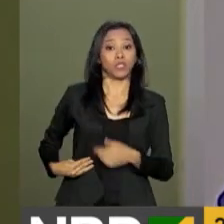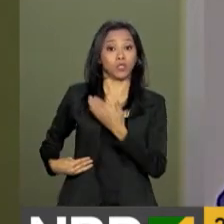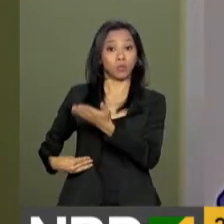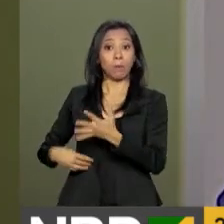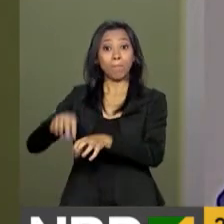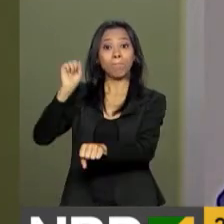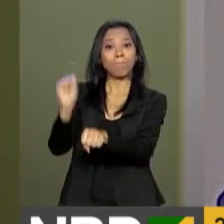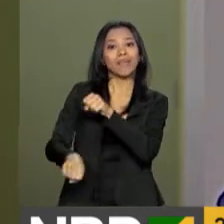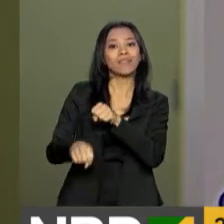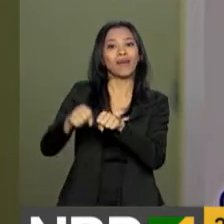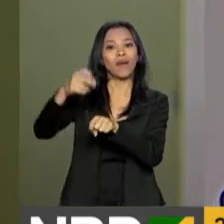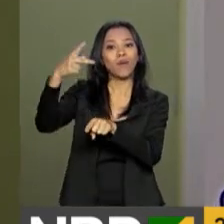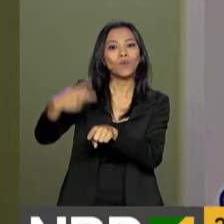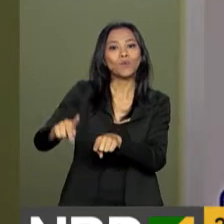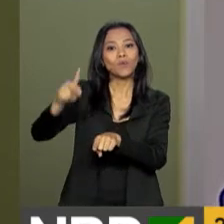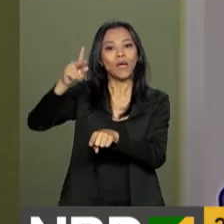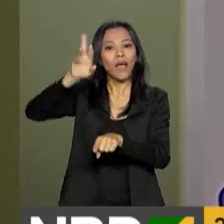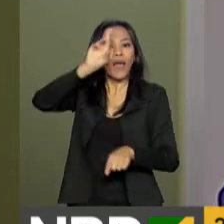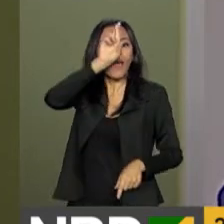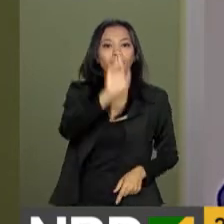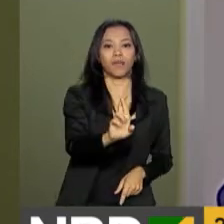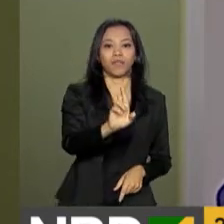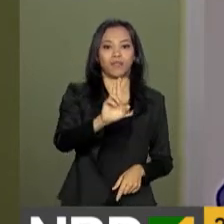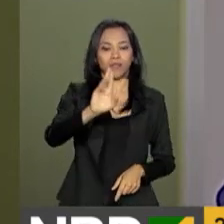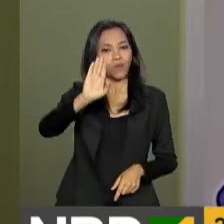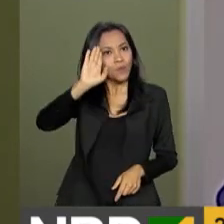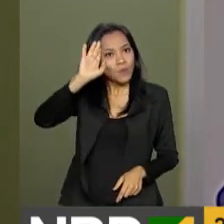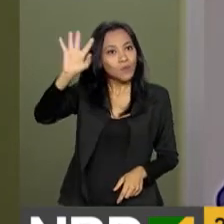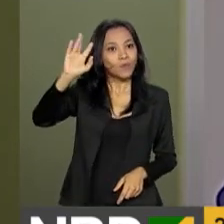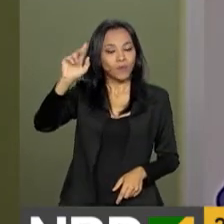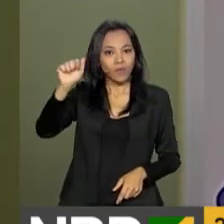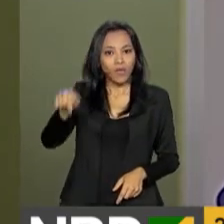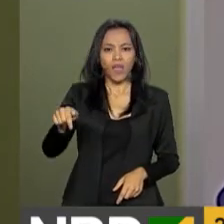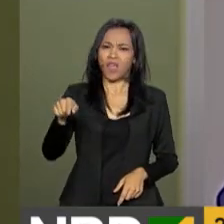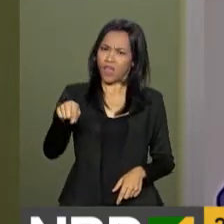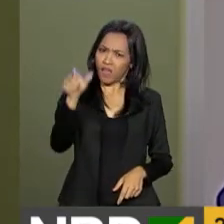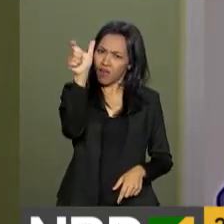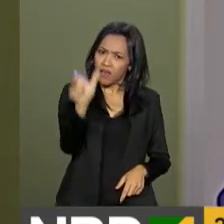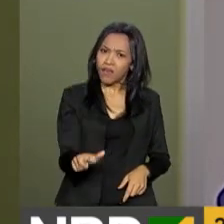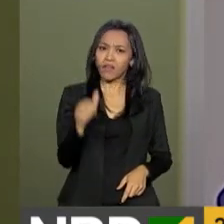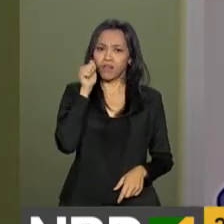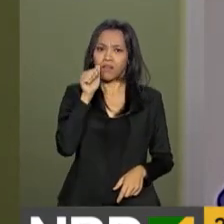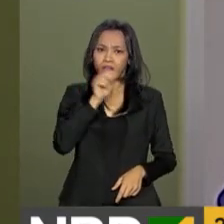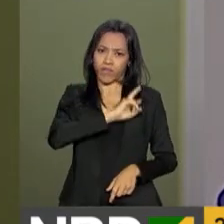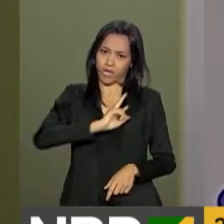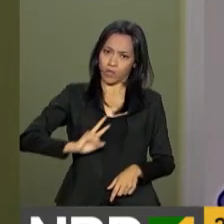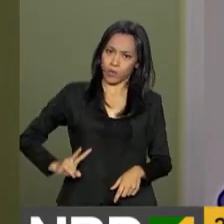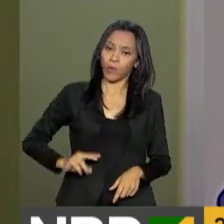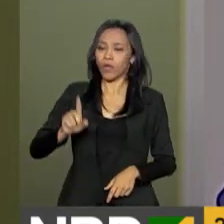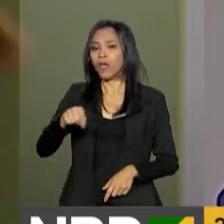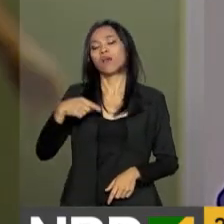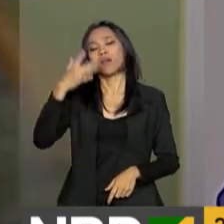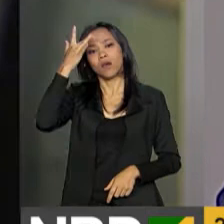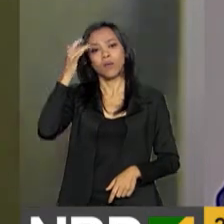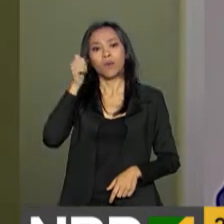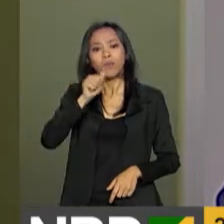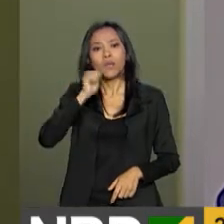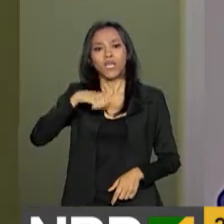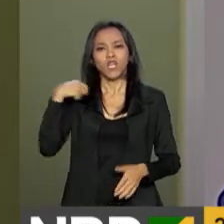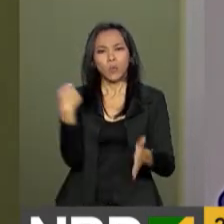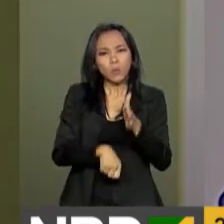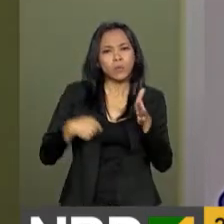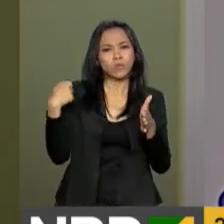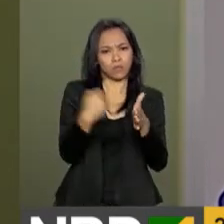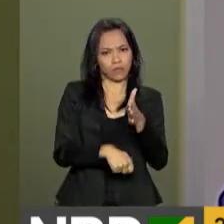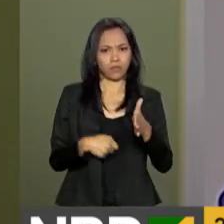ela representa mariele era mulher batalhadora que